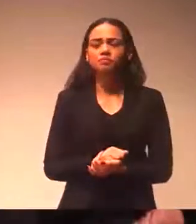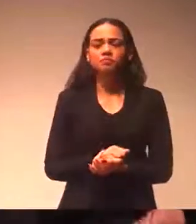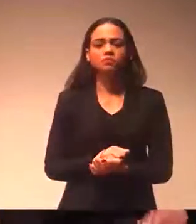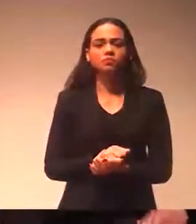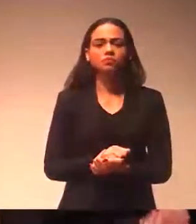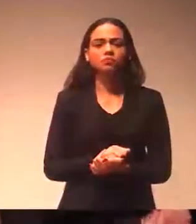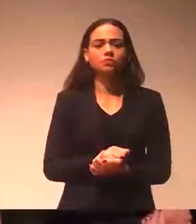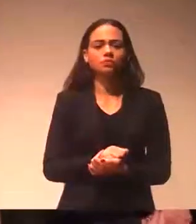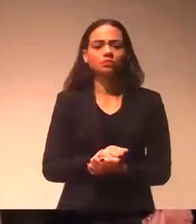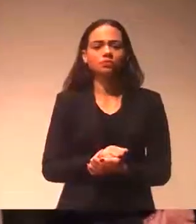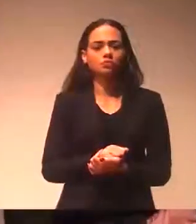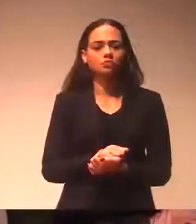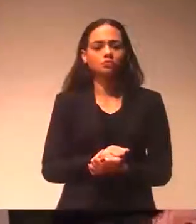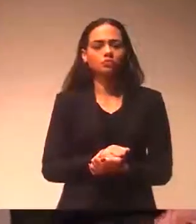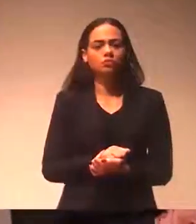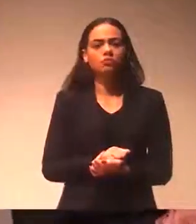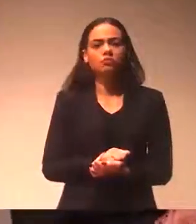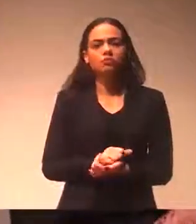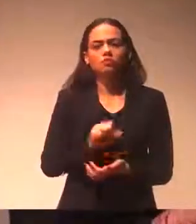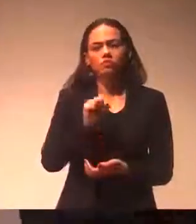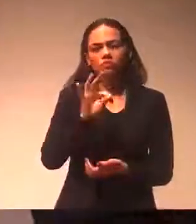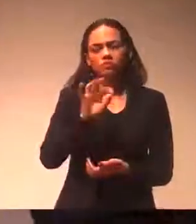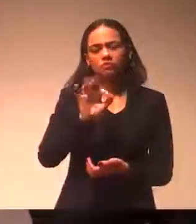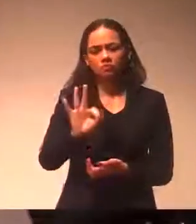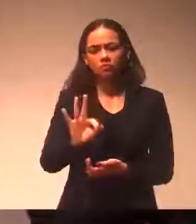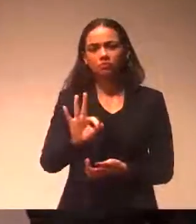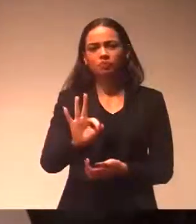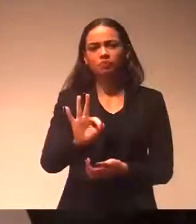no recurso extraordinário